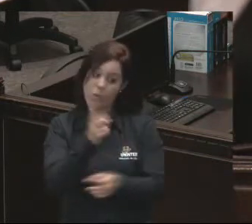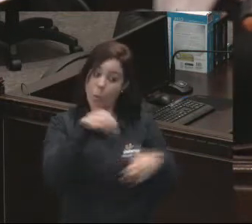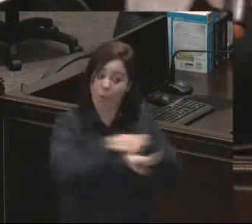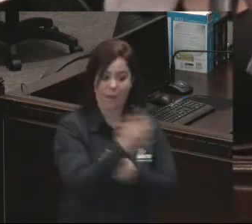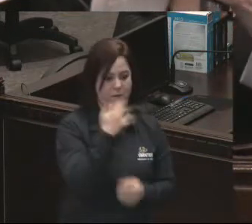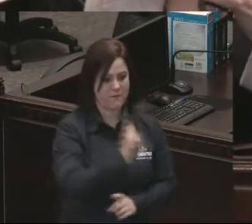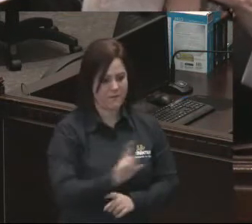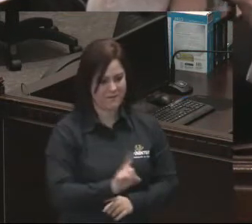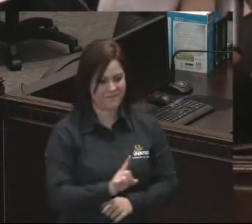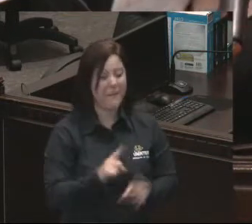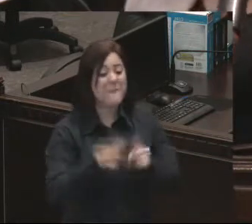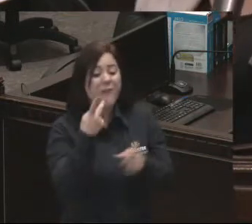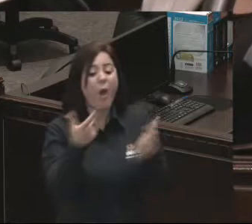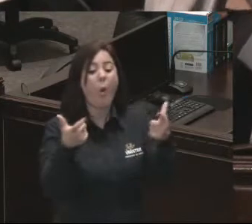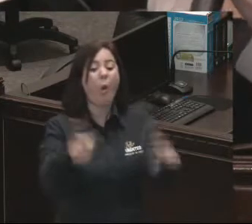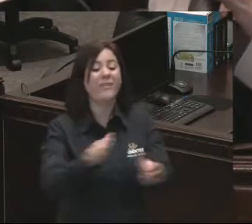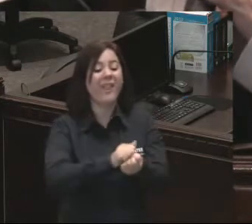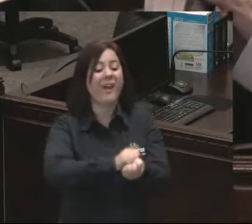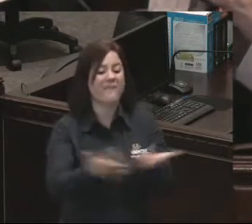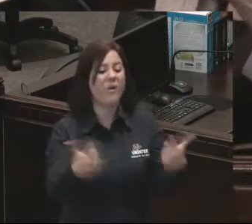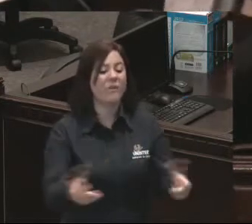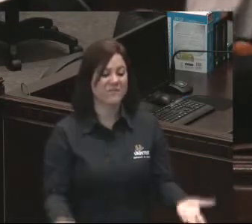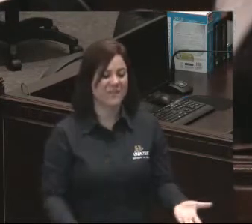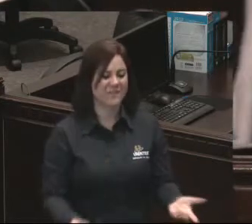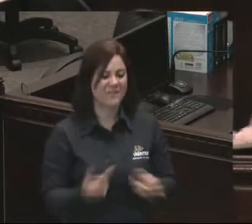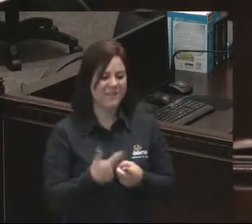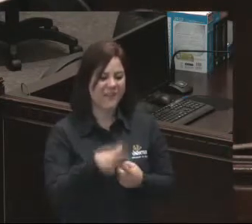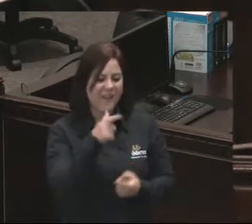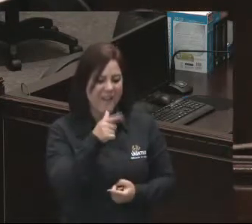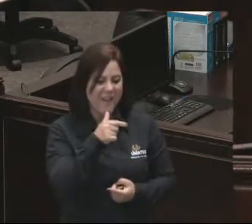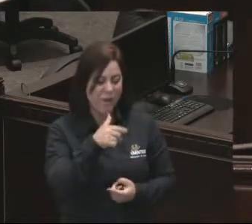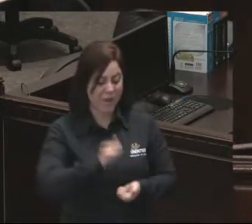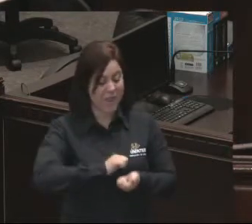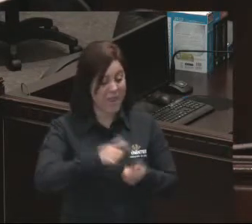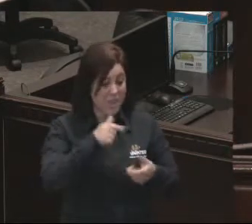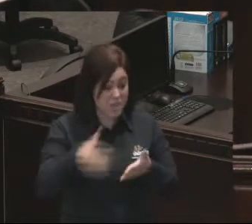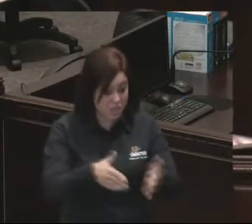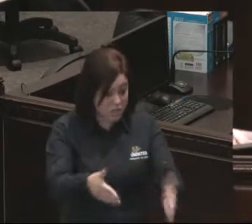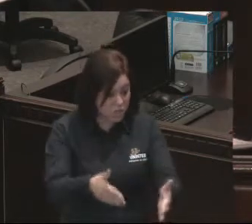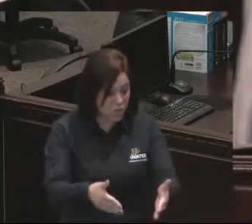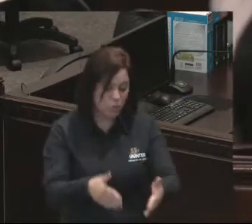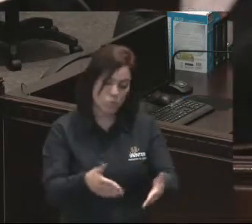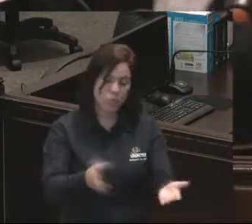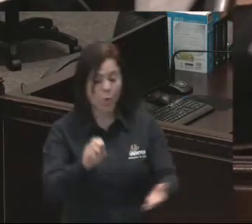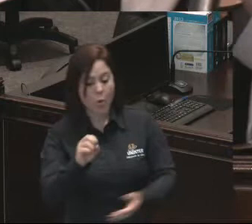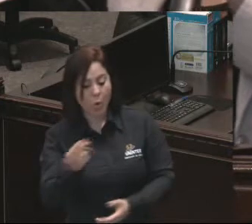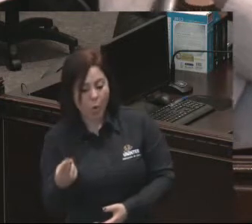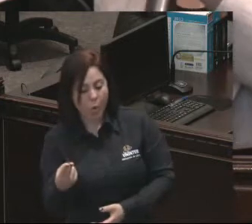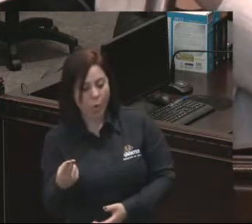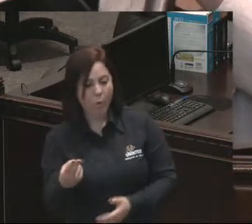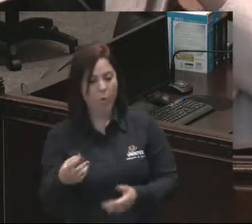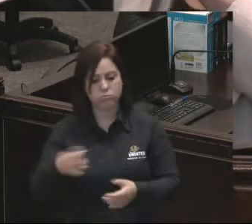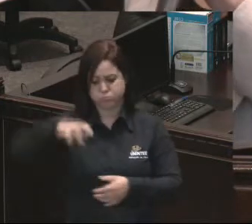dizia onde lavar, né? Aonde lavar a embalagem. Ou você vai lavar, então, no rio, que é mais prático, ou vai lavar